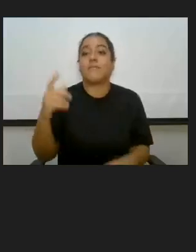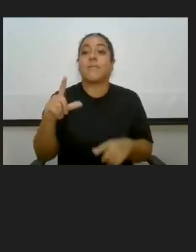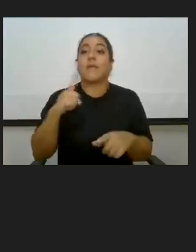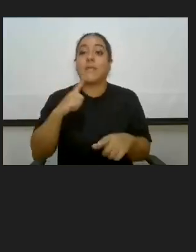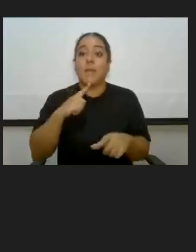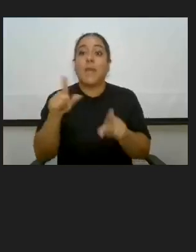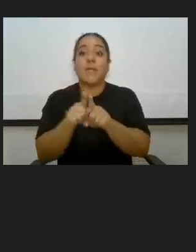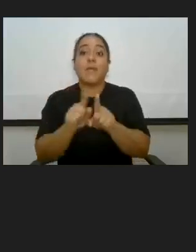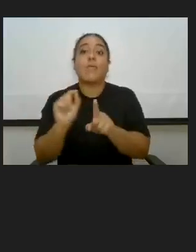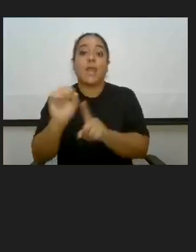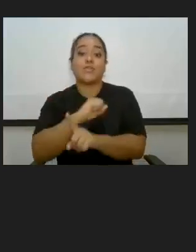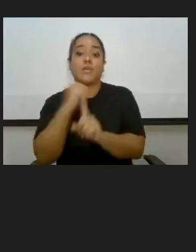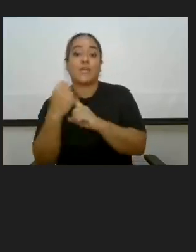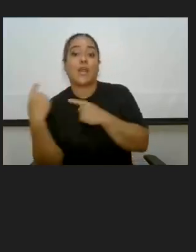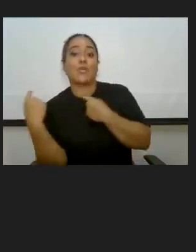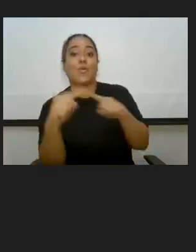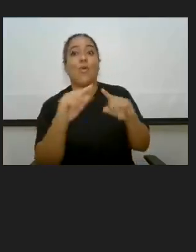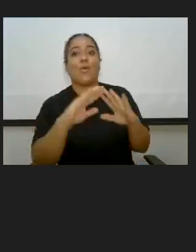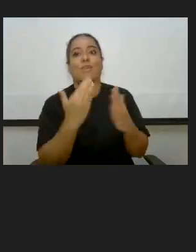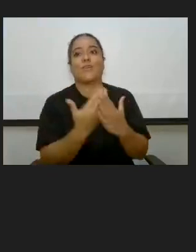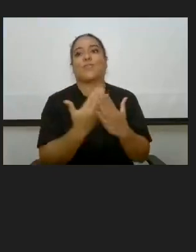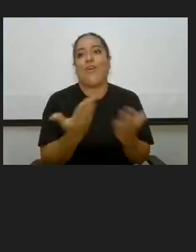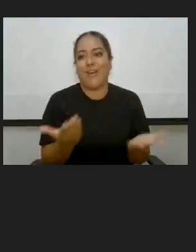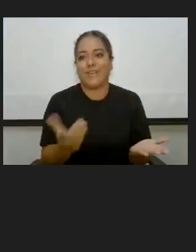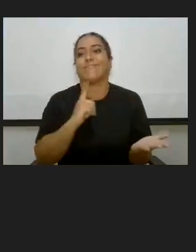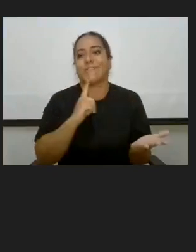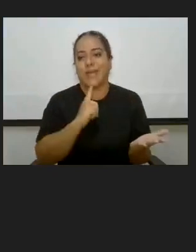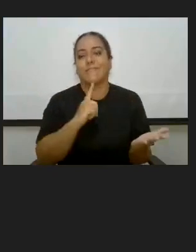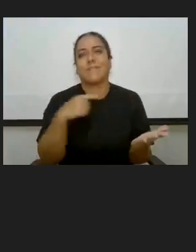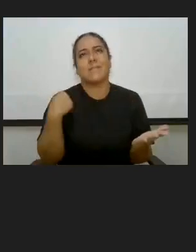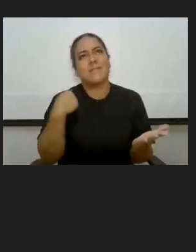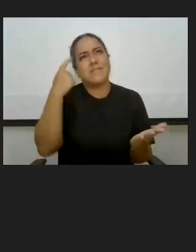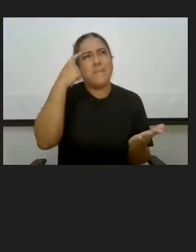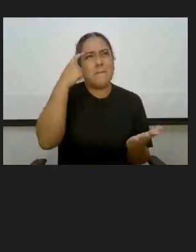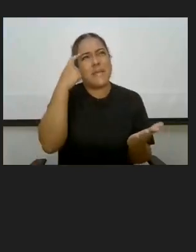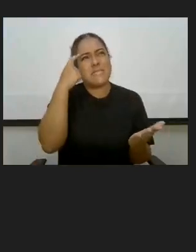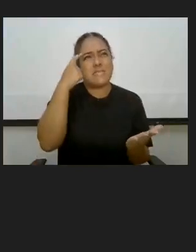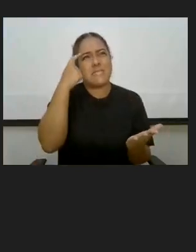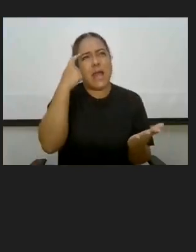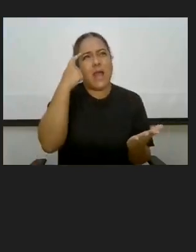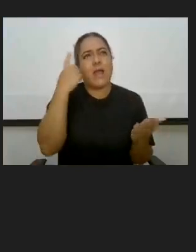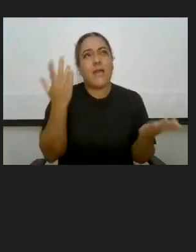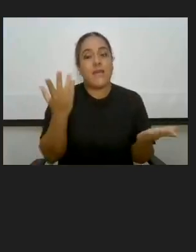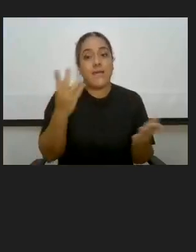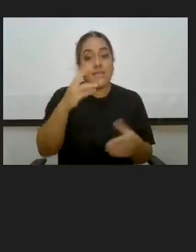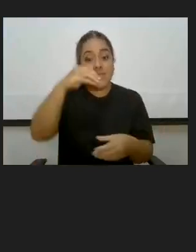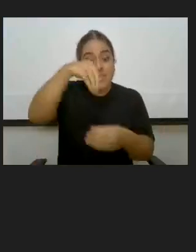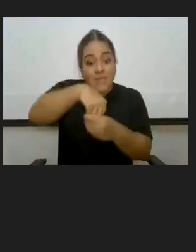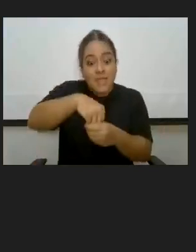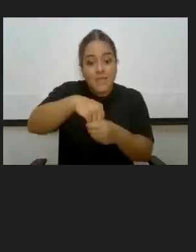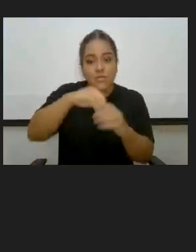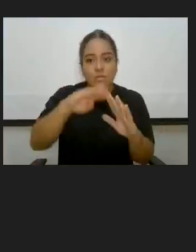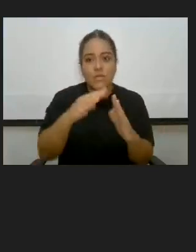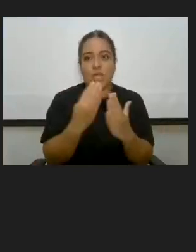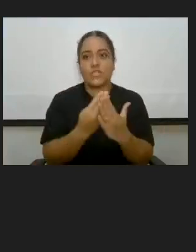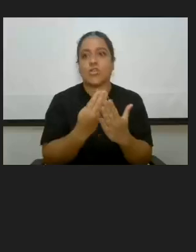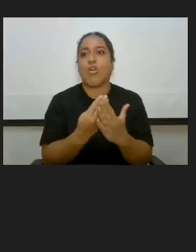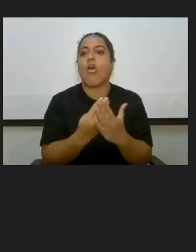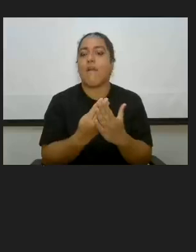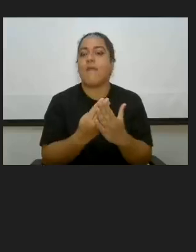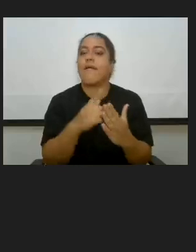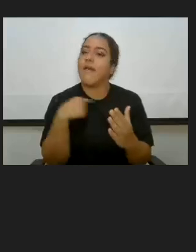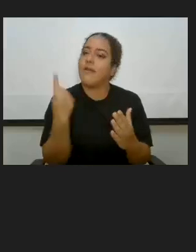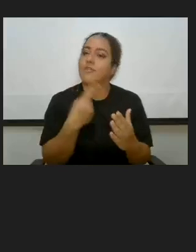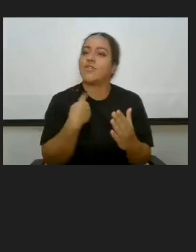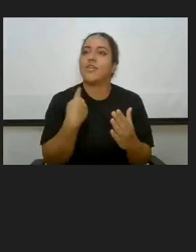escola. E qualquer uma de suas formas me faz pensar que é na escola que a